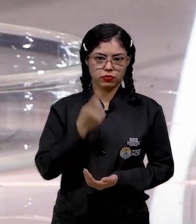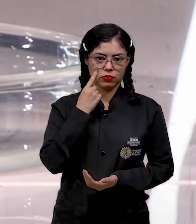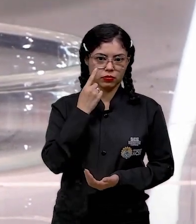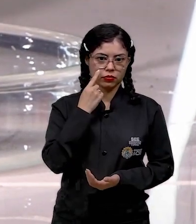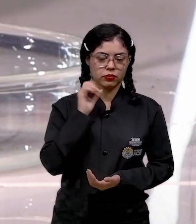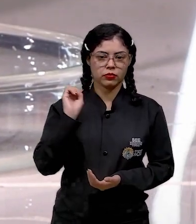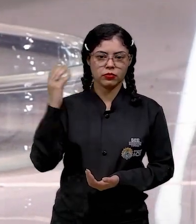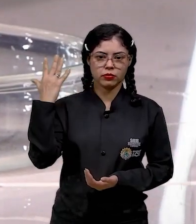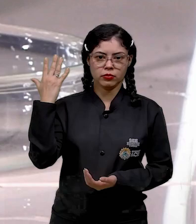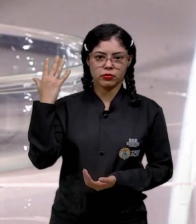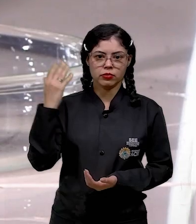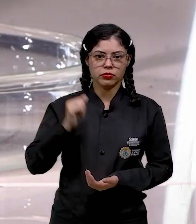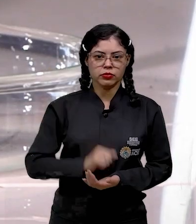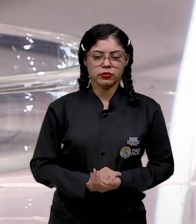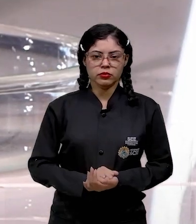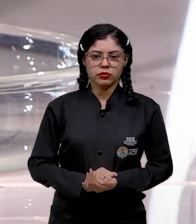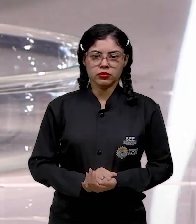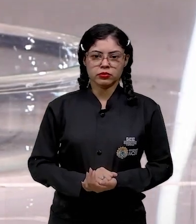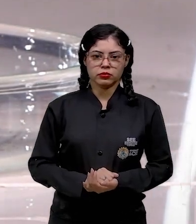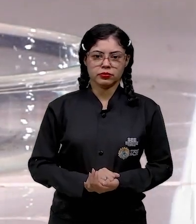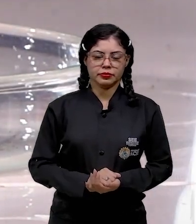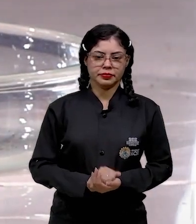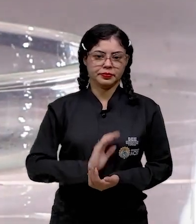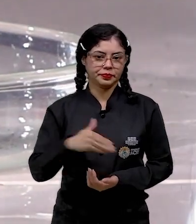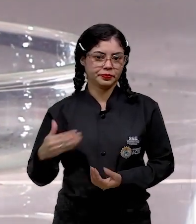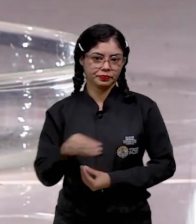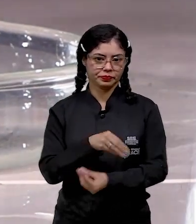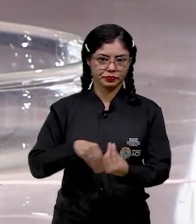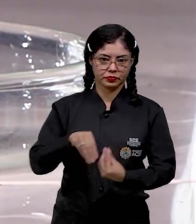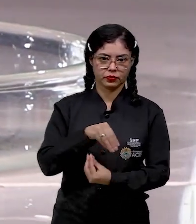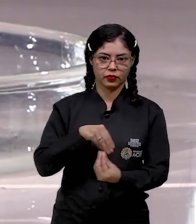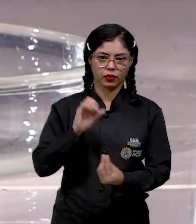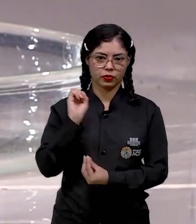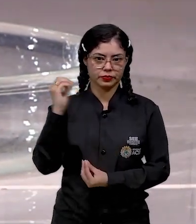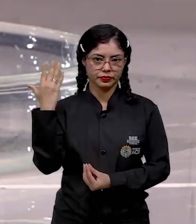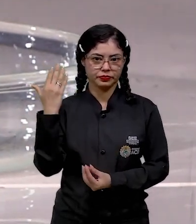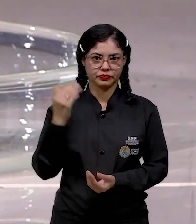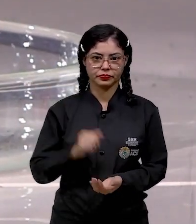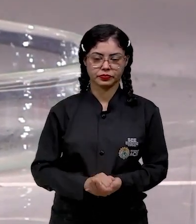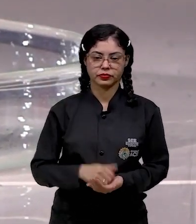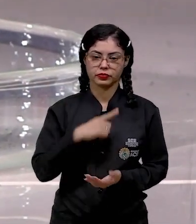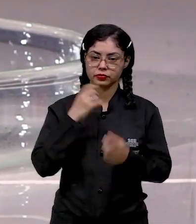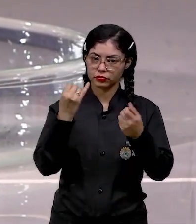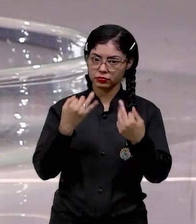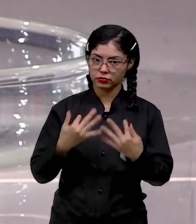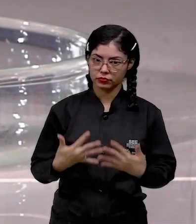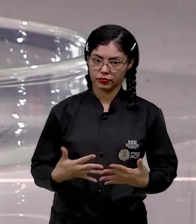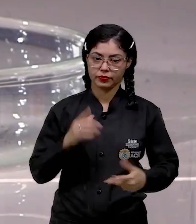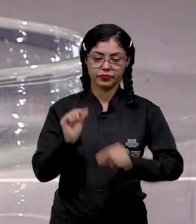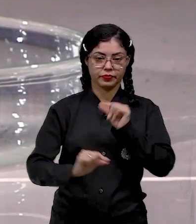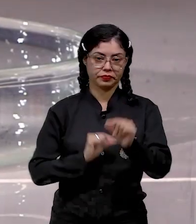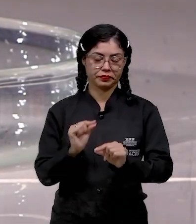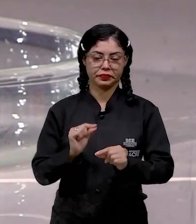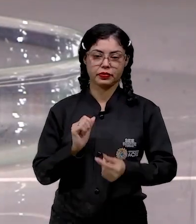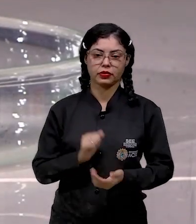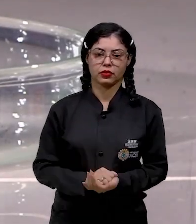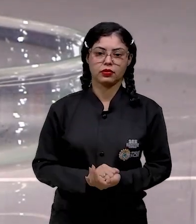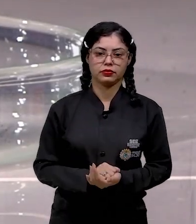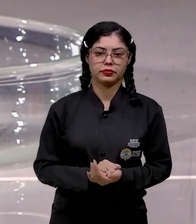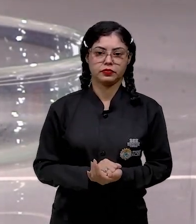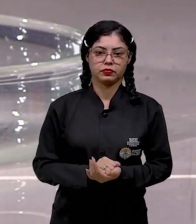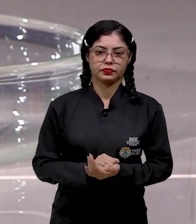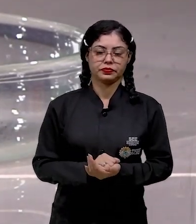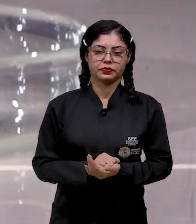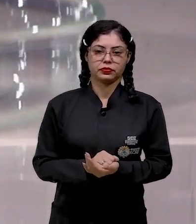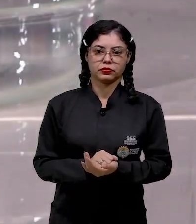vai acontecer. Enquanto essa reação aqui não acontece, gente, eu vou explicando o que acontece, tá? Sua